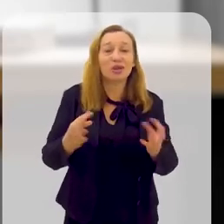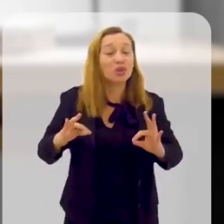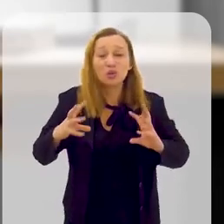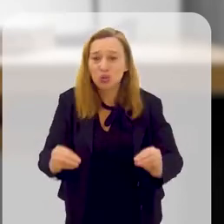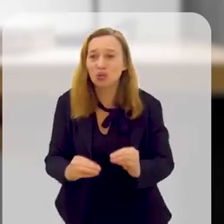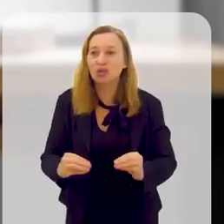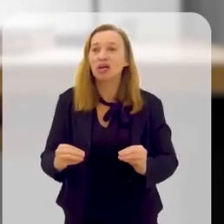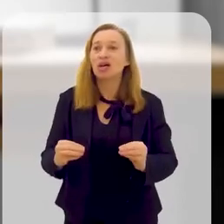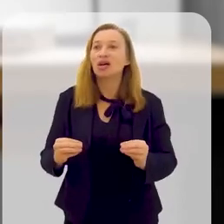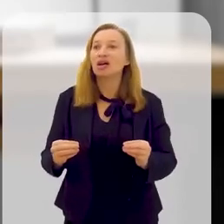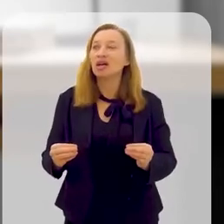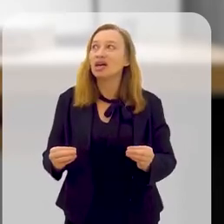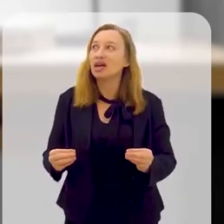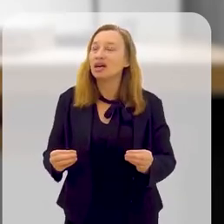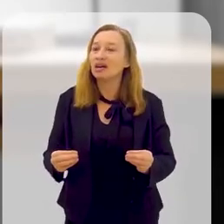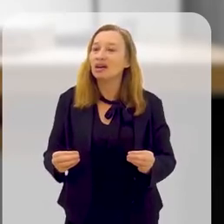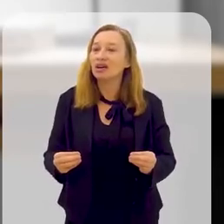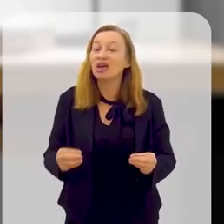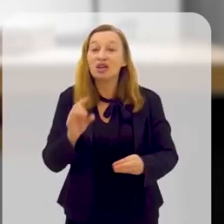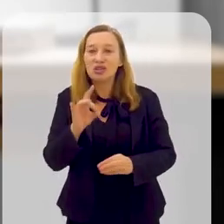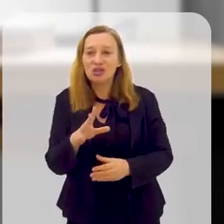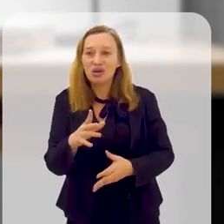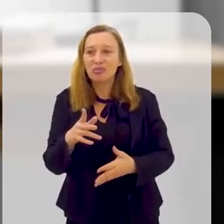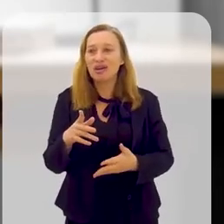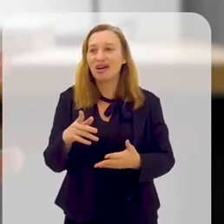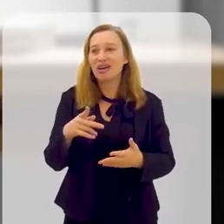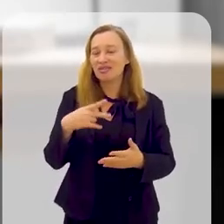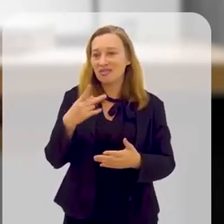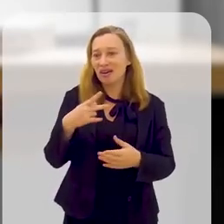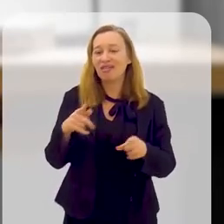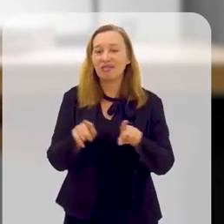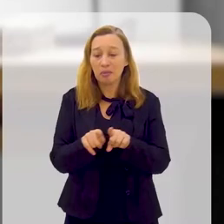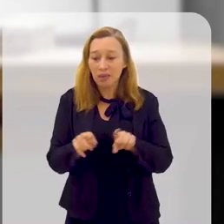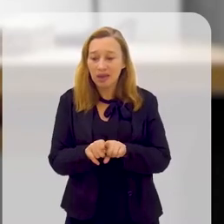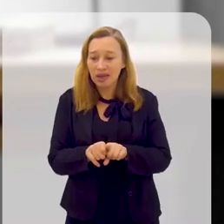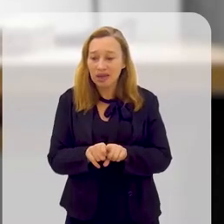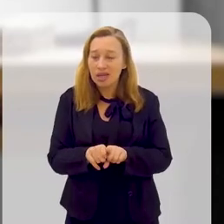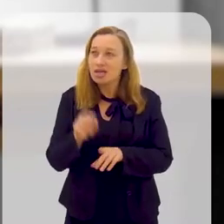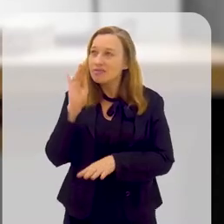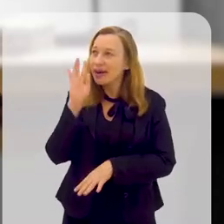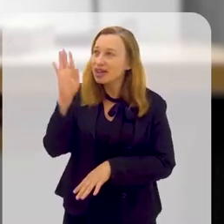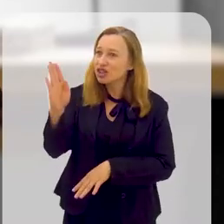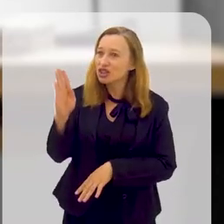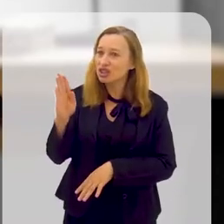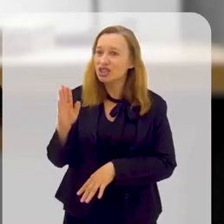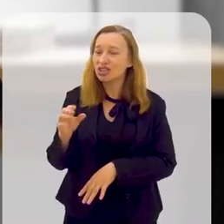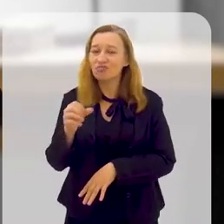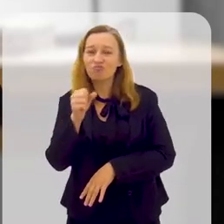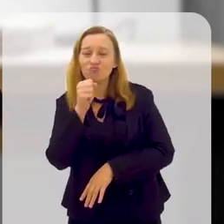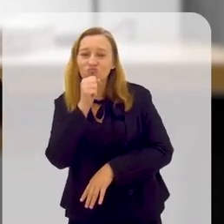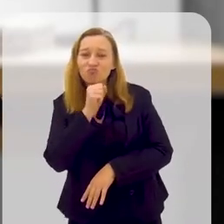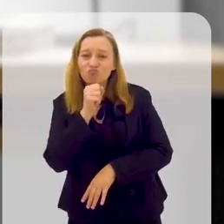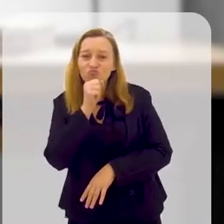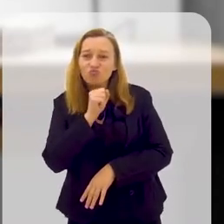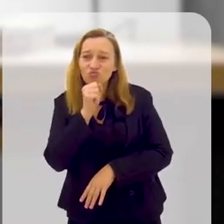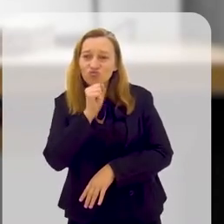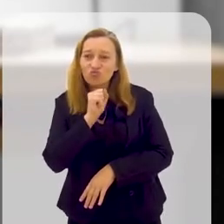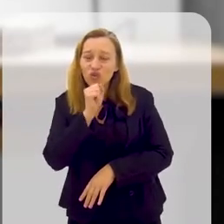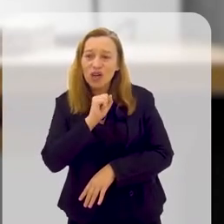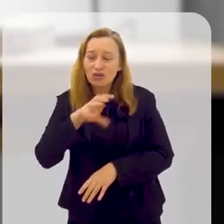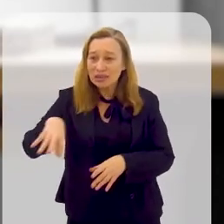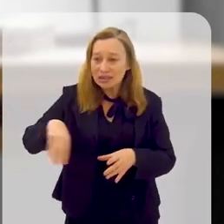questão de tudo e assim só para fazer um parênteses também imagina esse